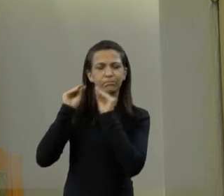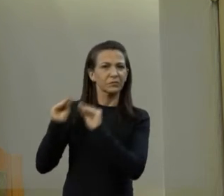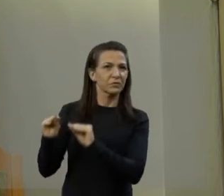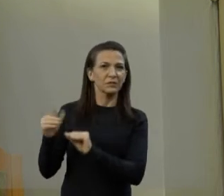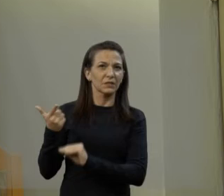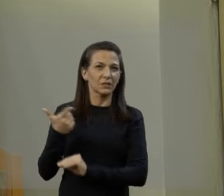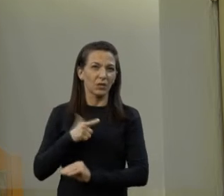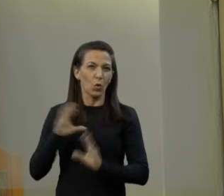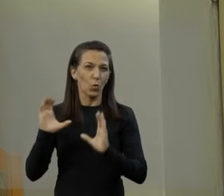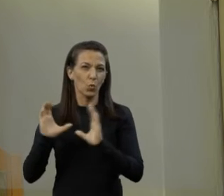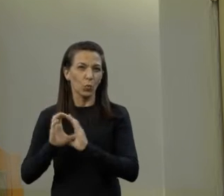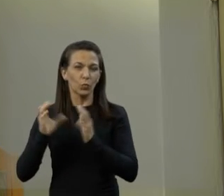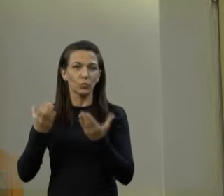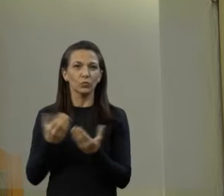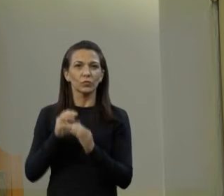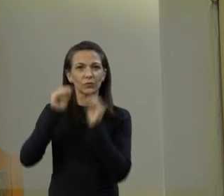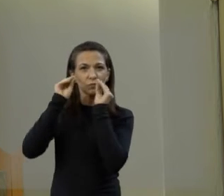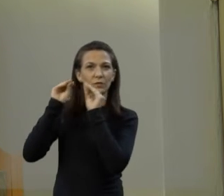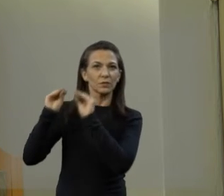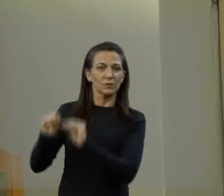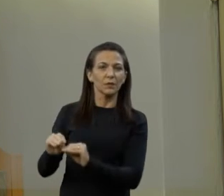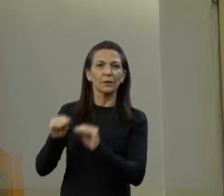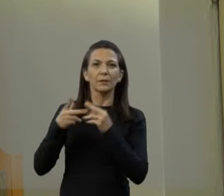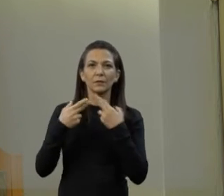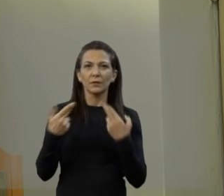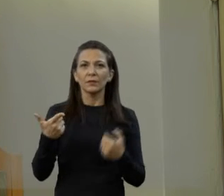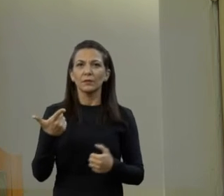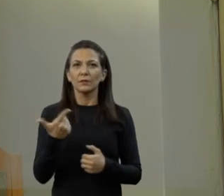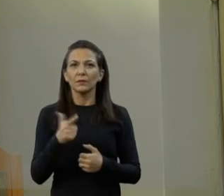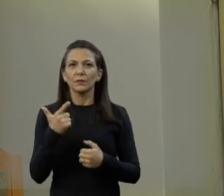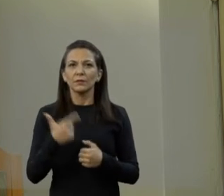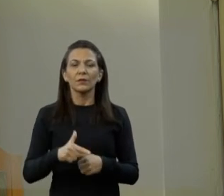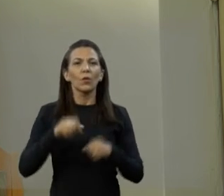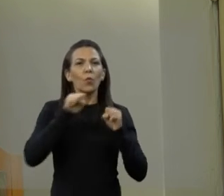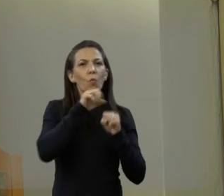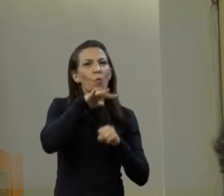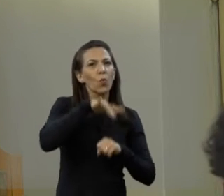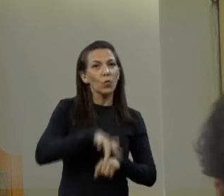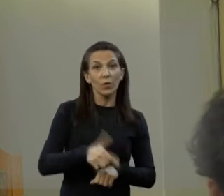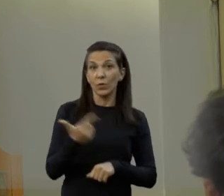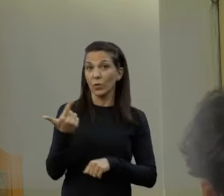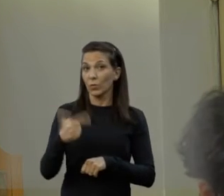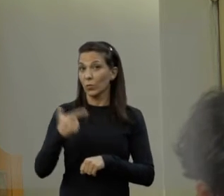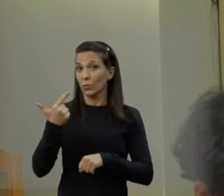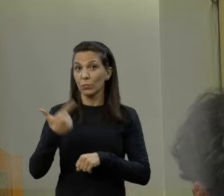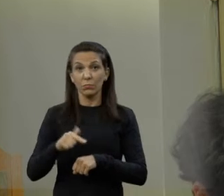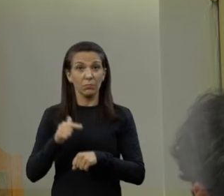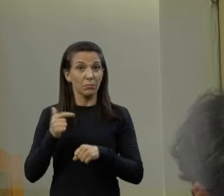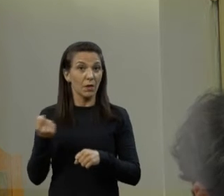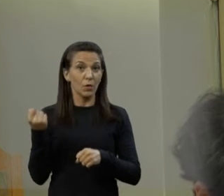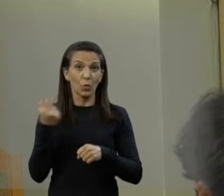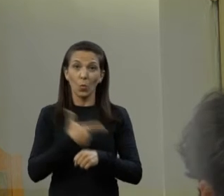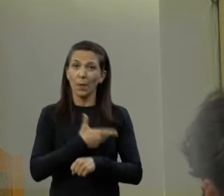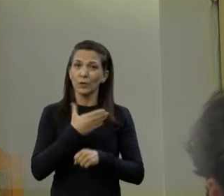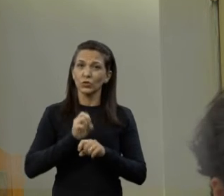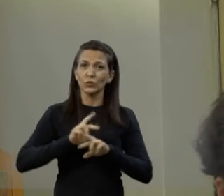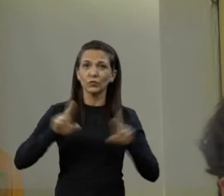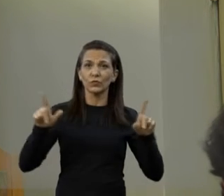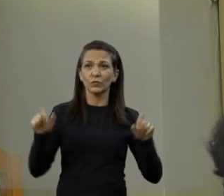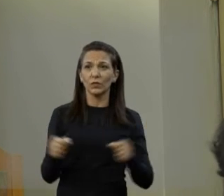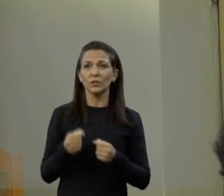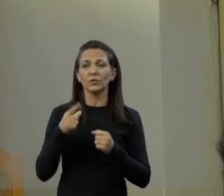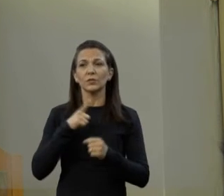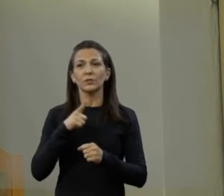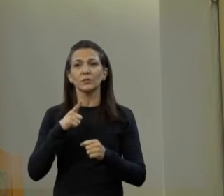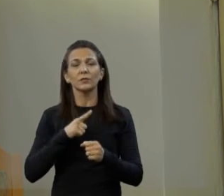da pensão que lhe Valeu mais existe o lado ruim hoje não existiu marido é